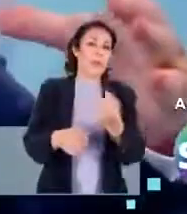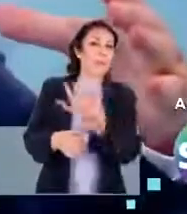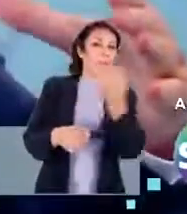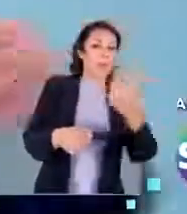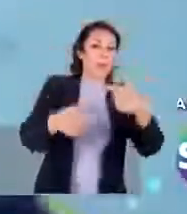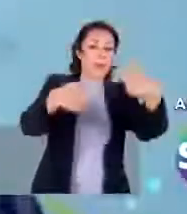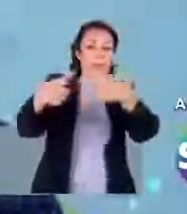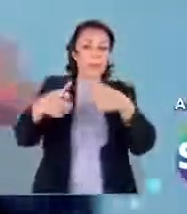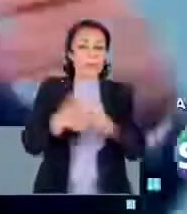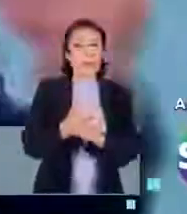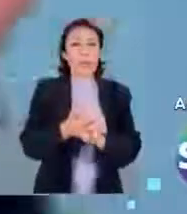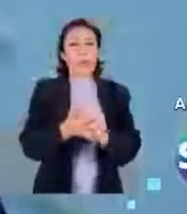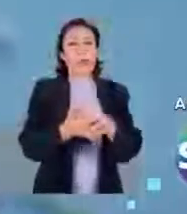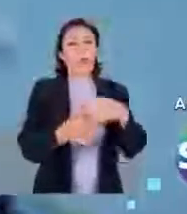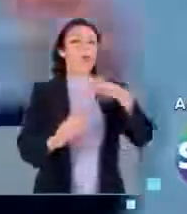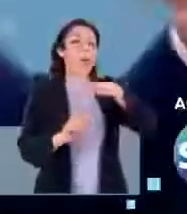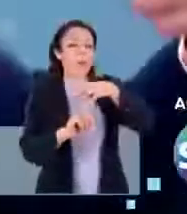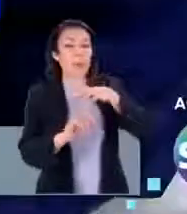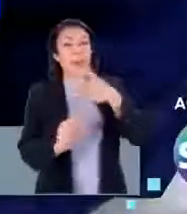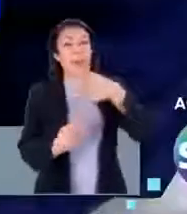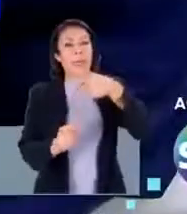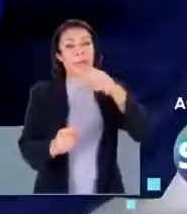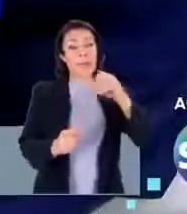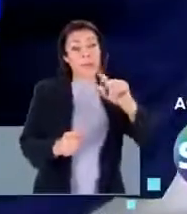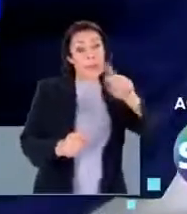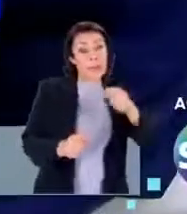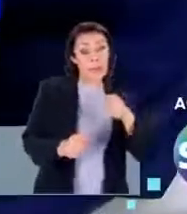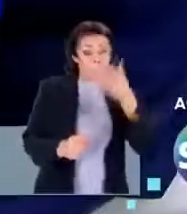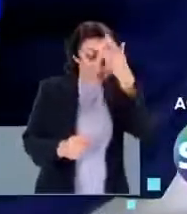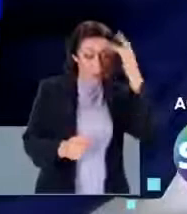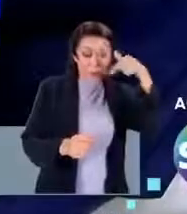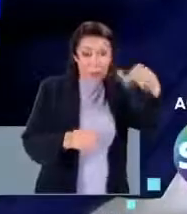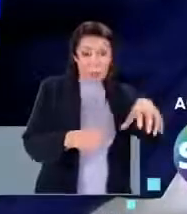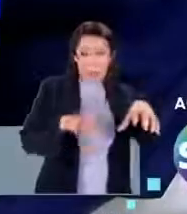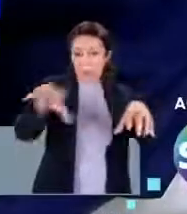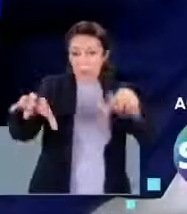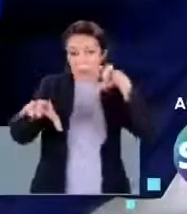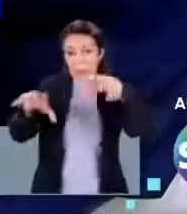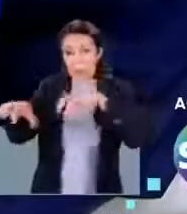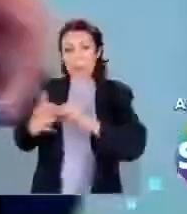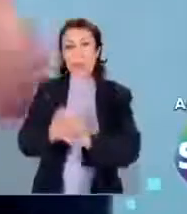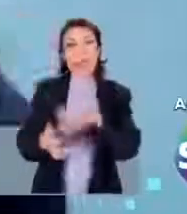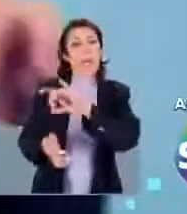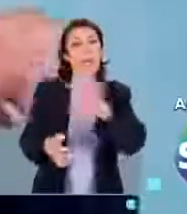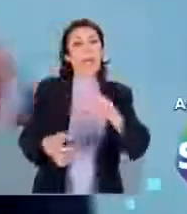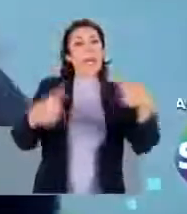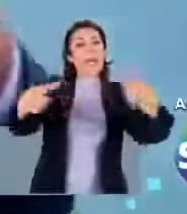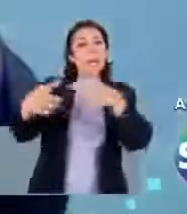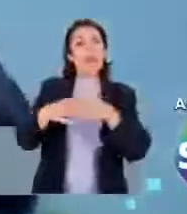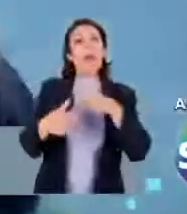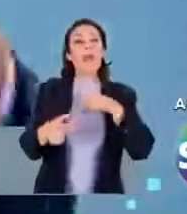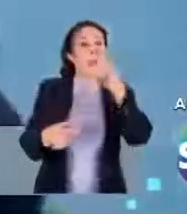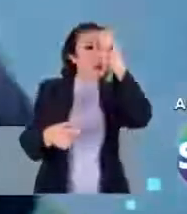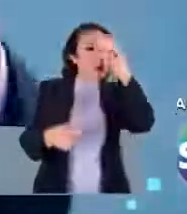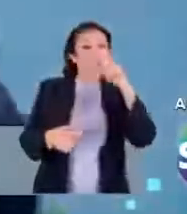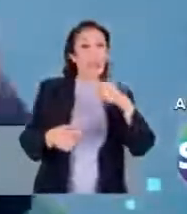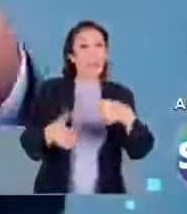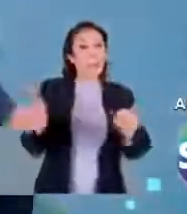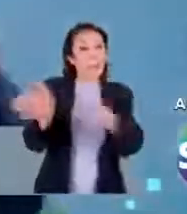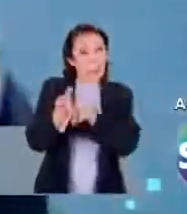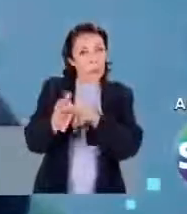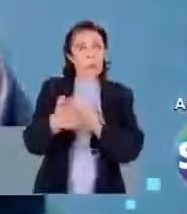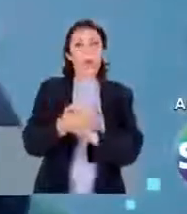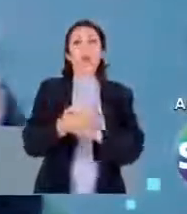eu vou pegar Paraná dividir 700 mil habitantes aqui 700 mil habitantes aqui cada lugar desse você vai ter um hospital regional vai ter um